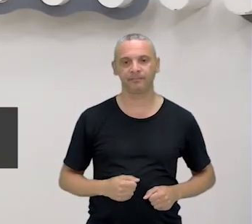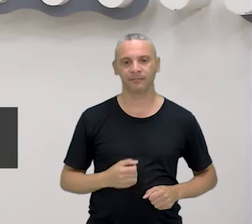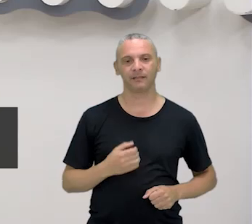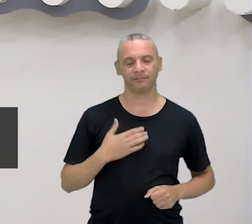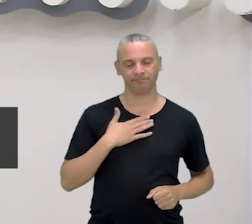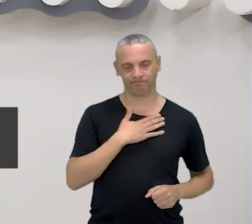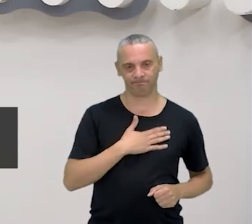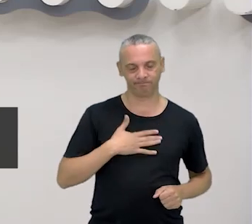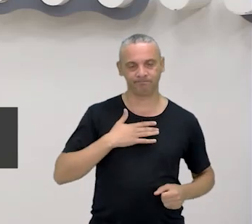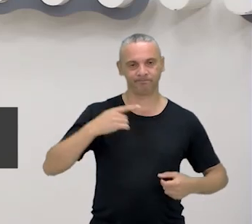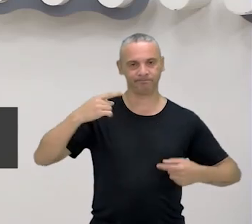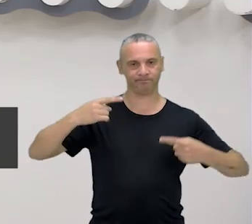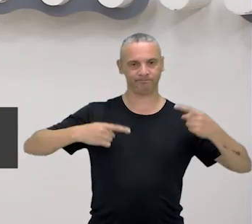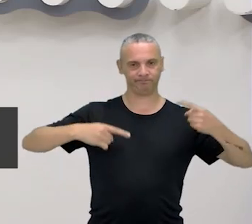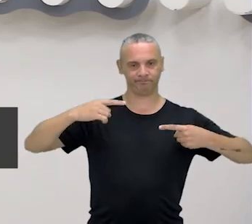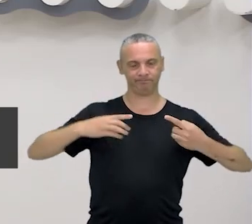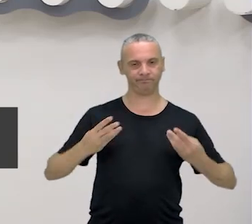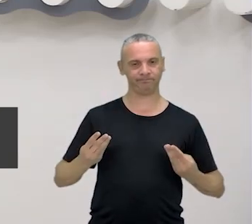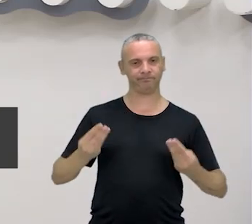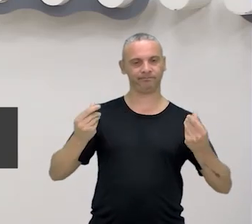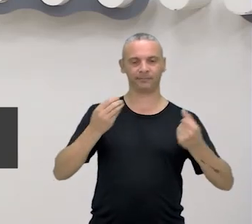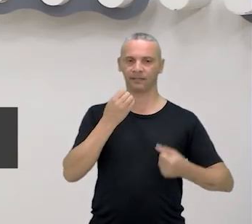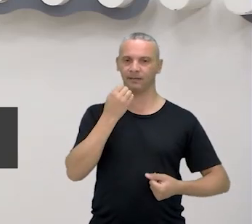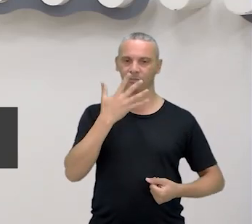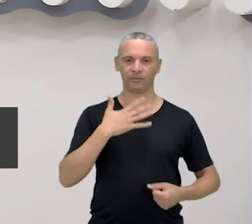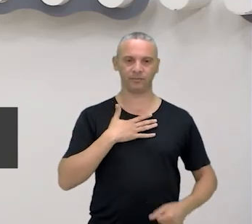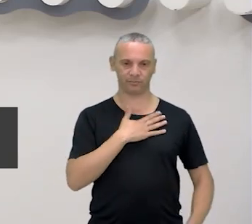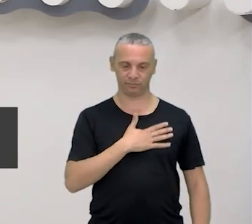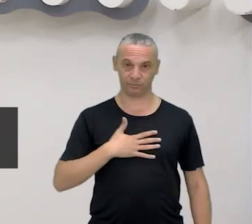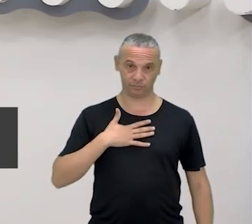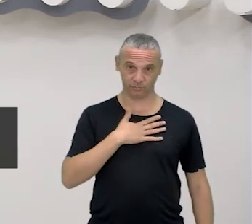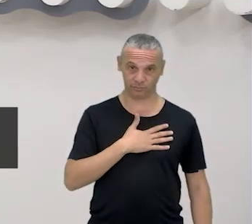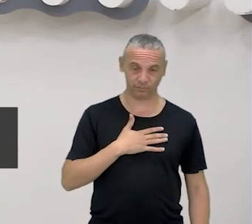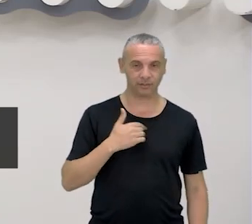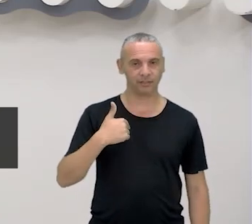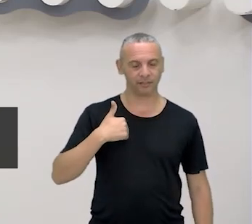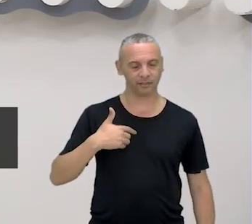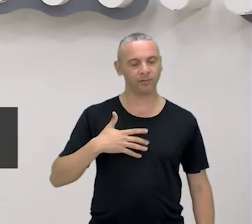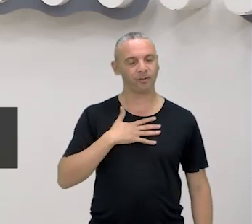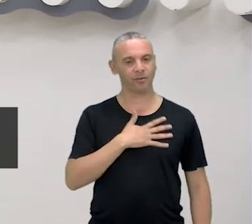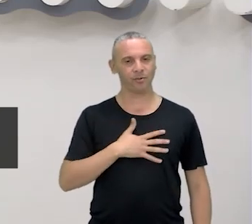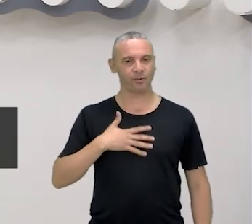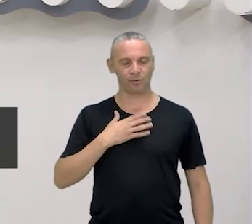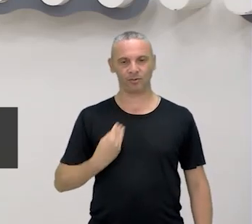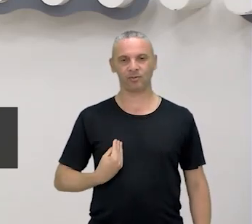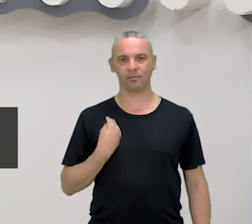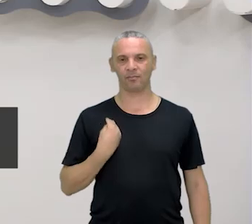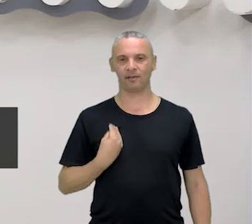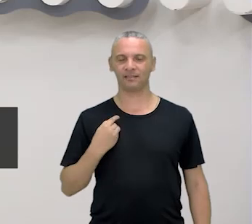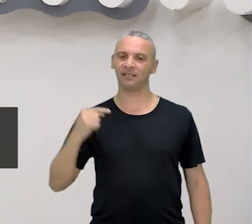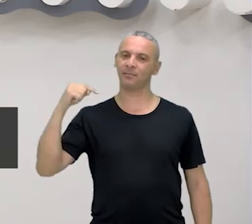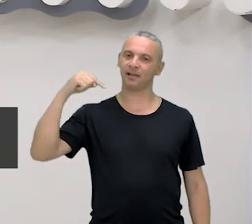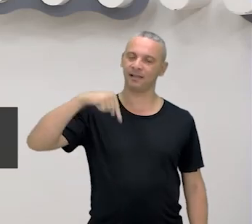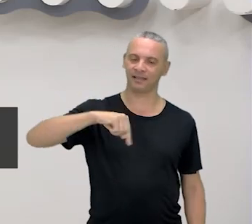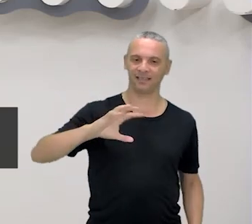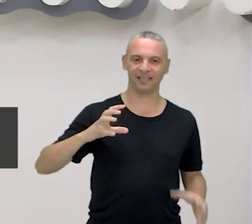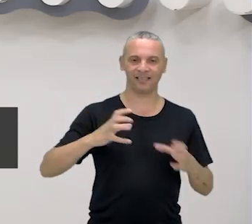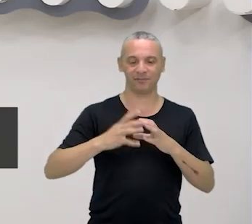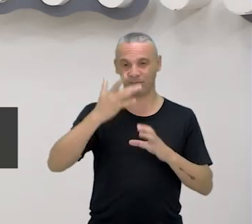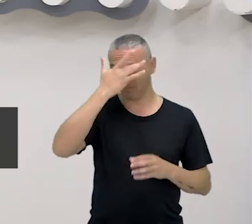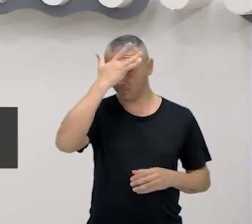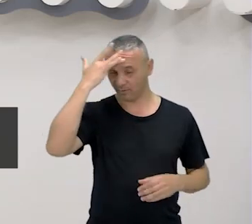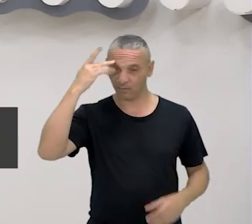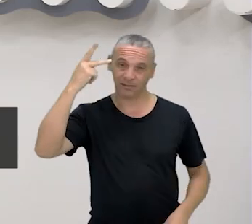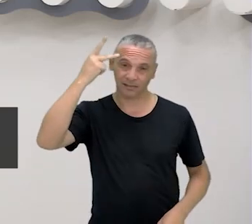um debate enriquecedor, maravilhoso. Eu tenho muita honra quando eu vejo os participantes aí de uma rede tão grande que é a Rede